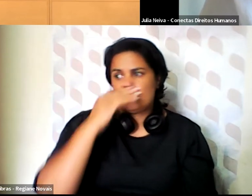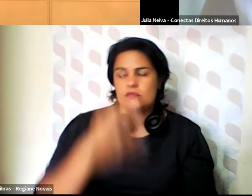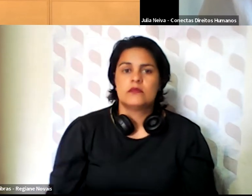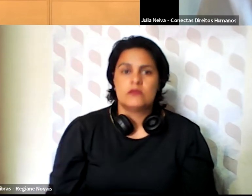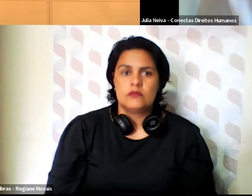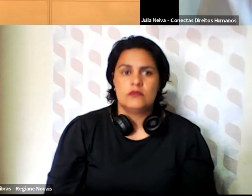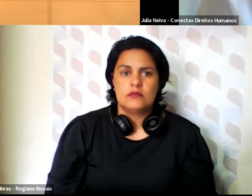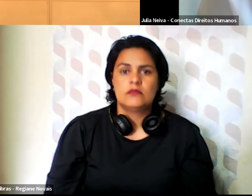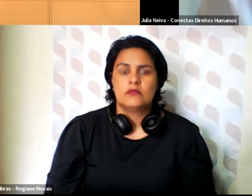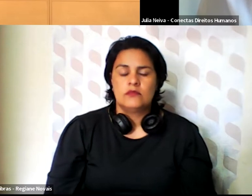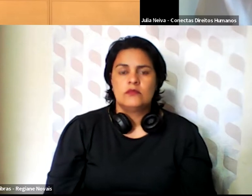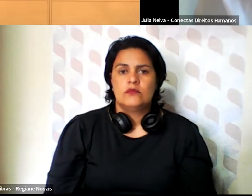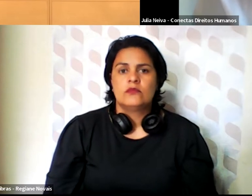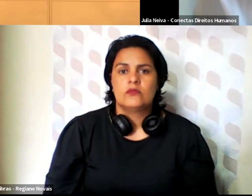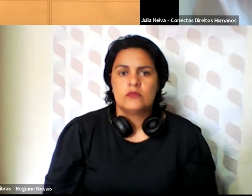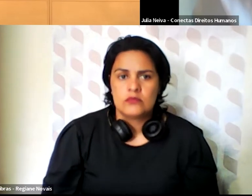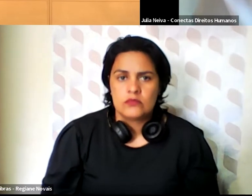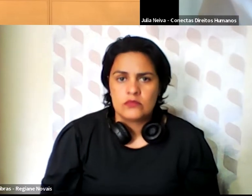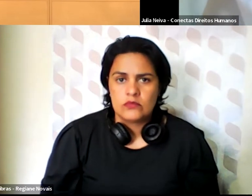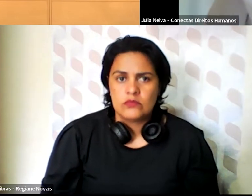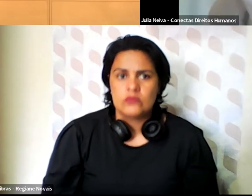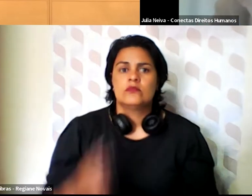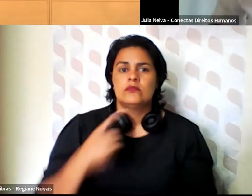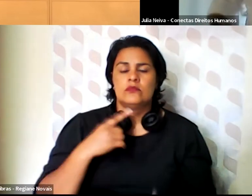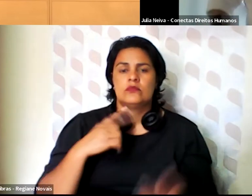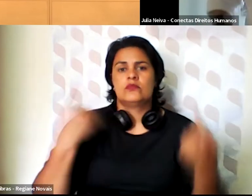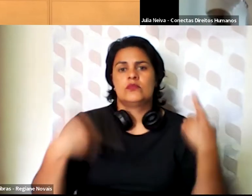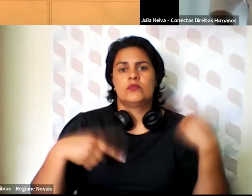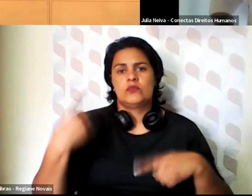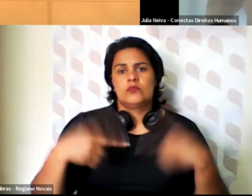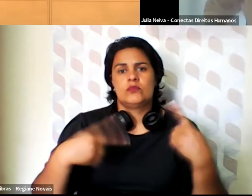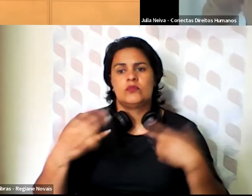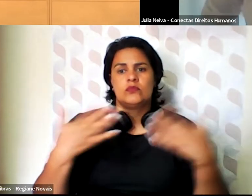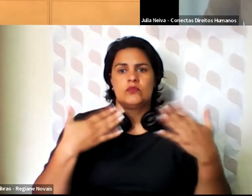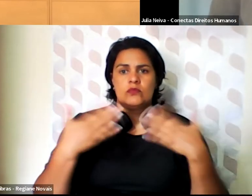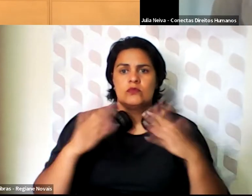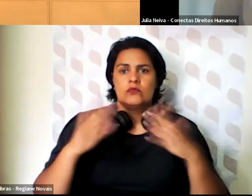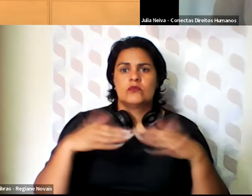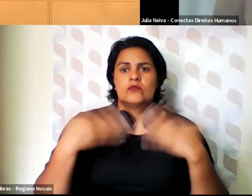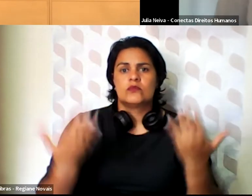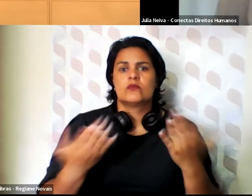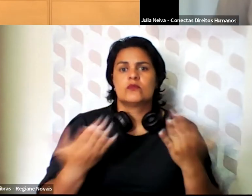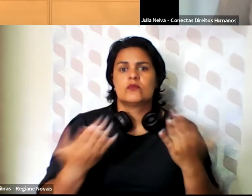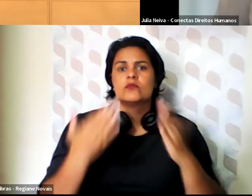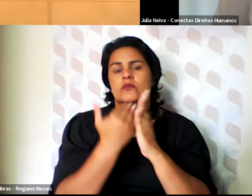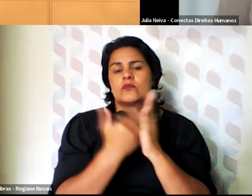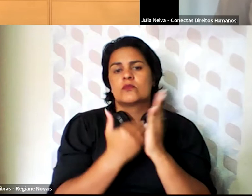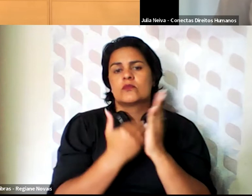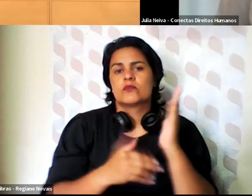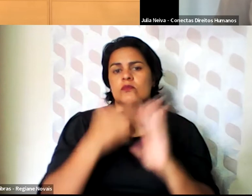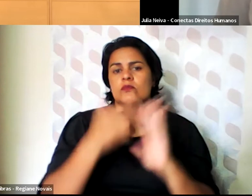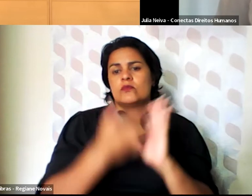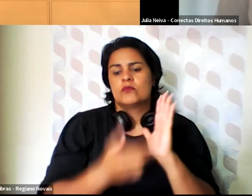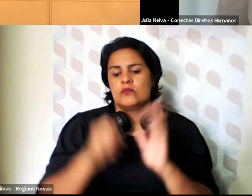fazer negócios. O que existe uma discussão sobre quais as regras que presidem esse comércio, se elas são adequadas, não são